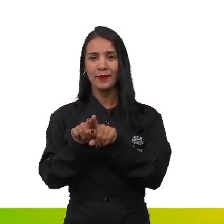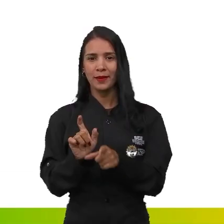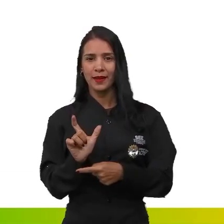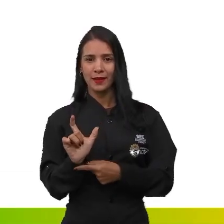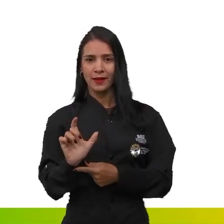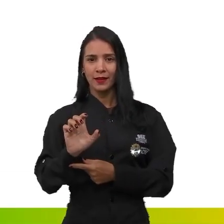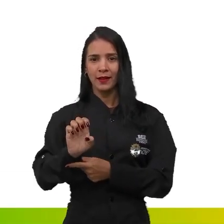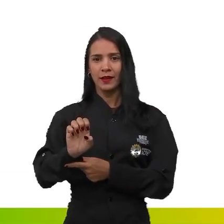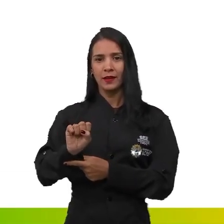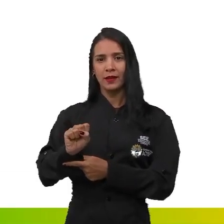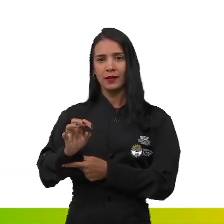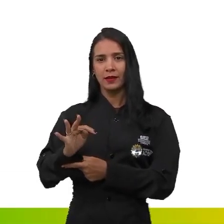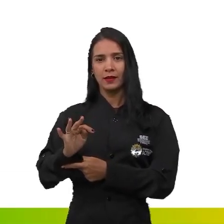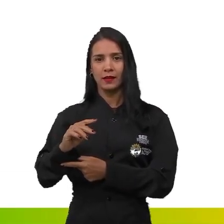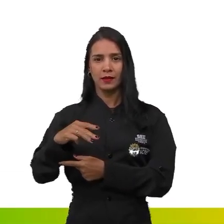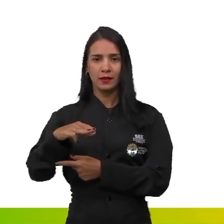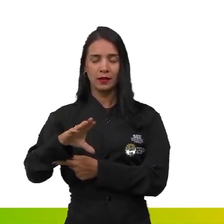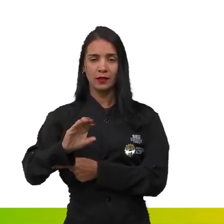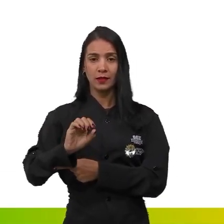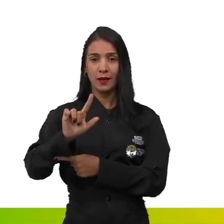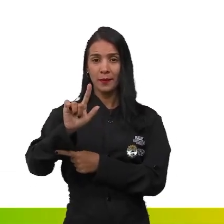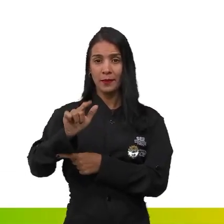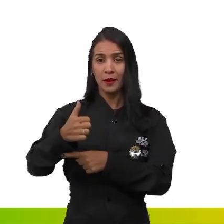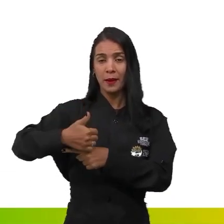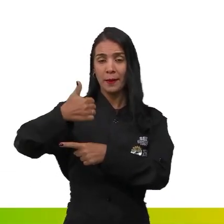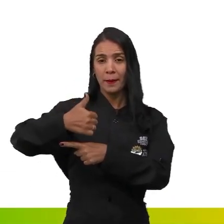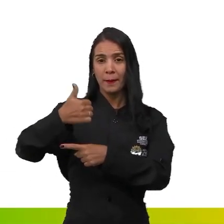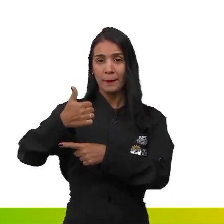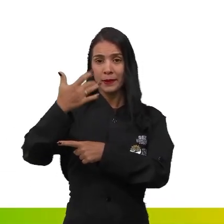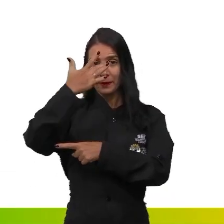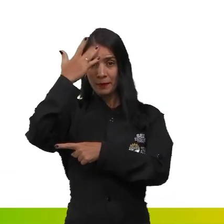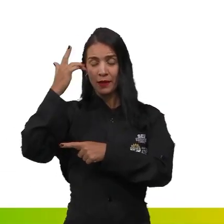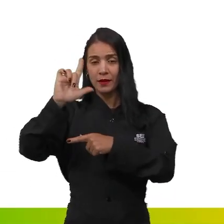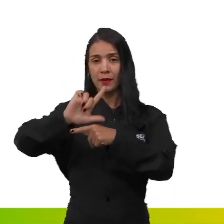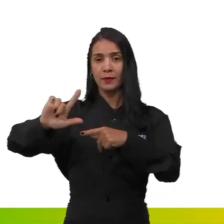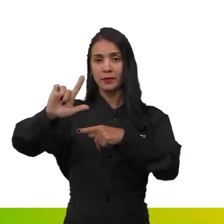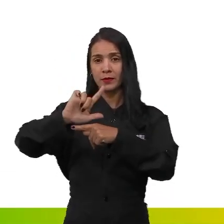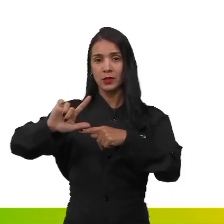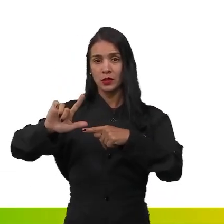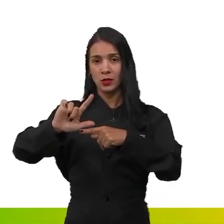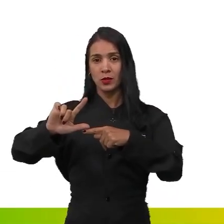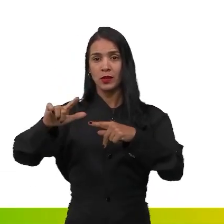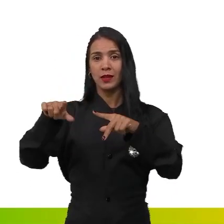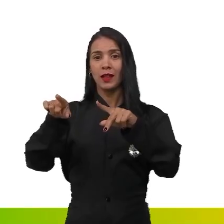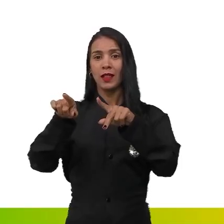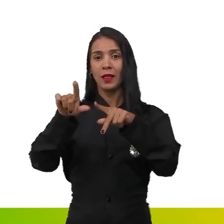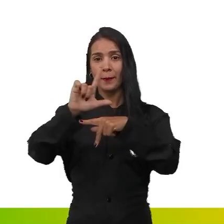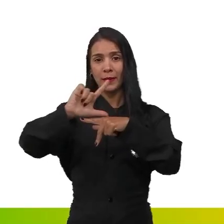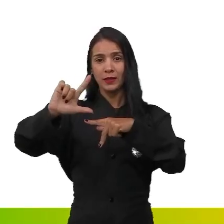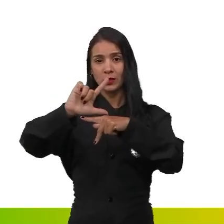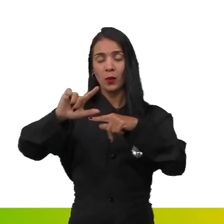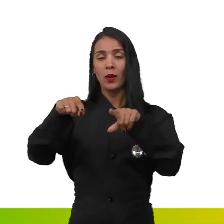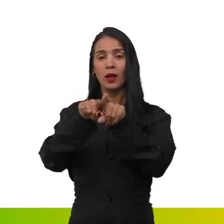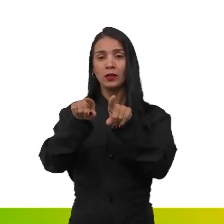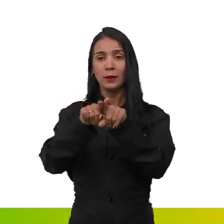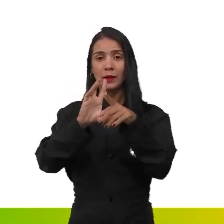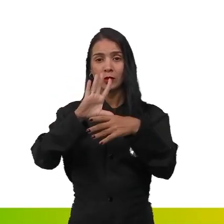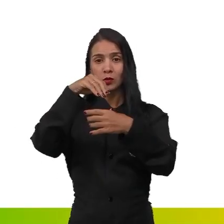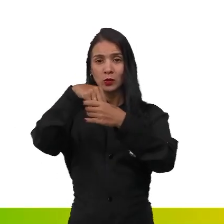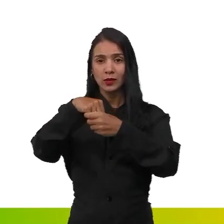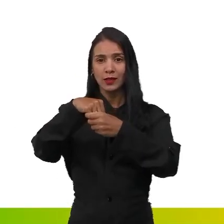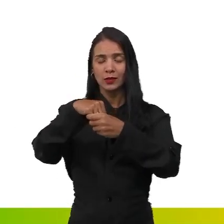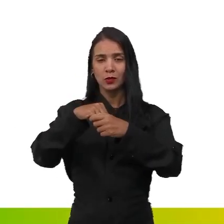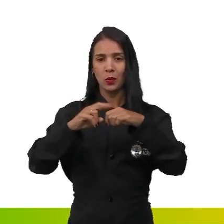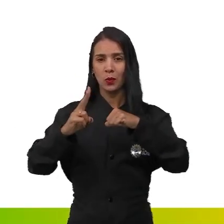primeira pessoa do plural. Então, eu me identifico aqui como sujeito que constitui essa ação, tá? E